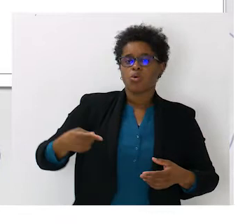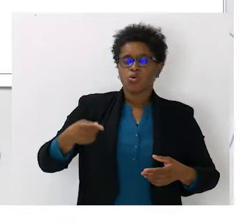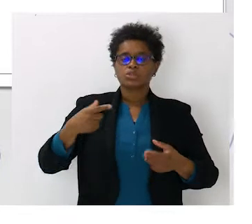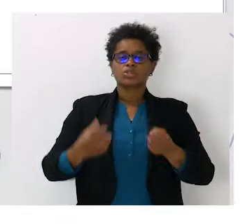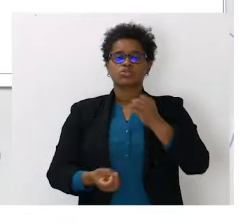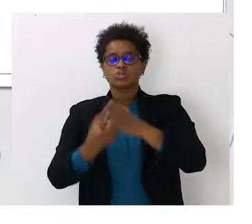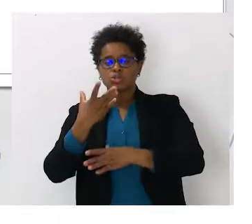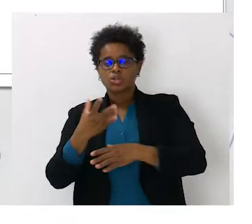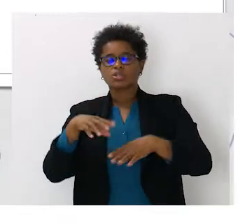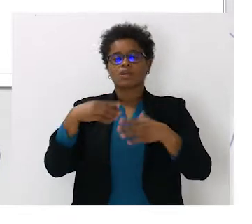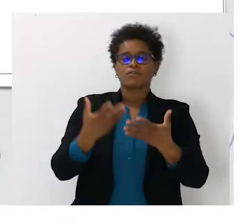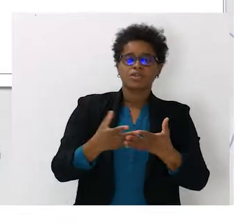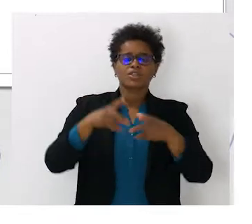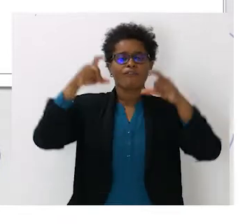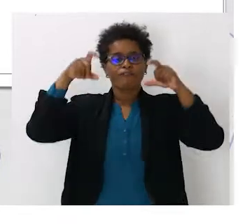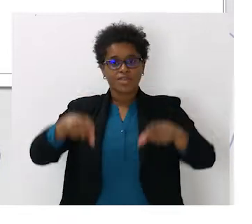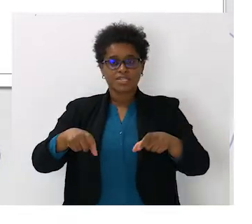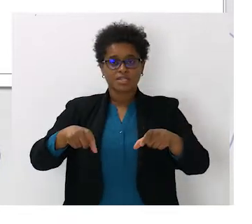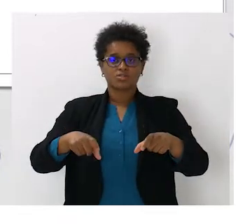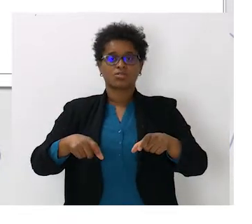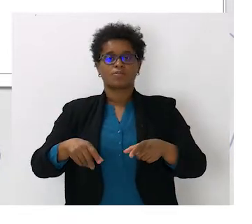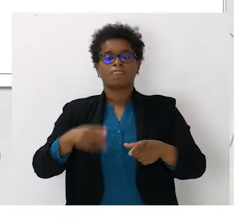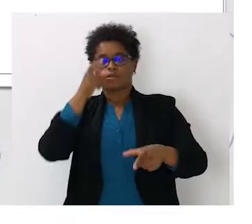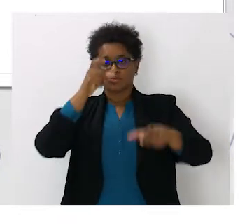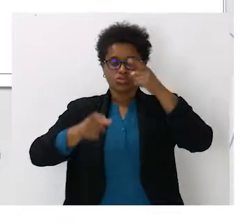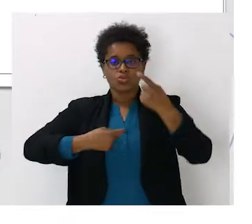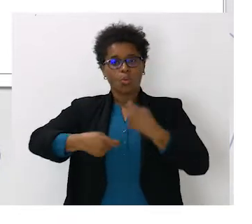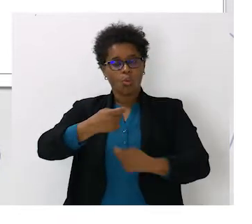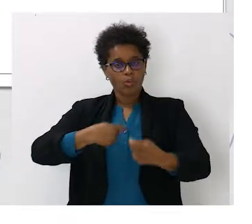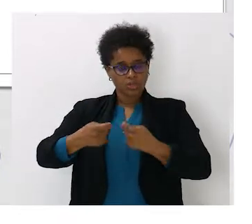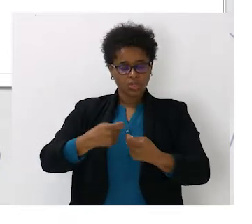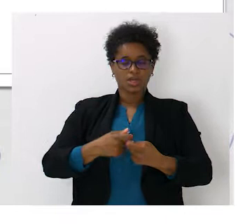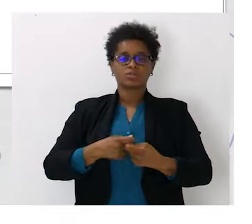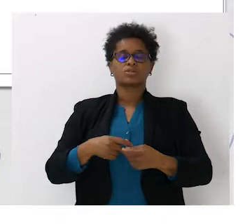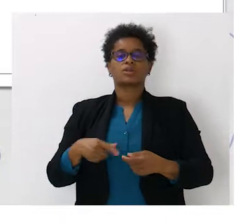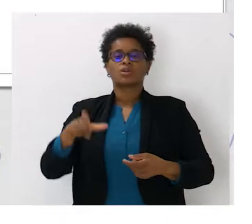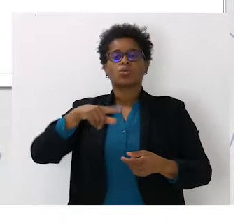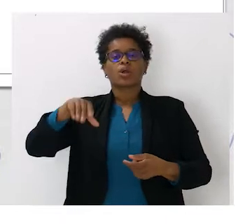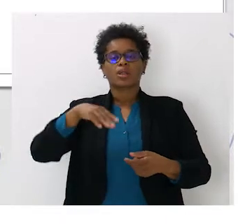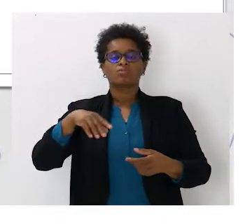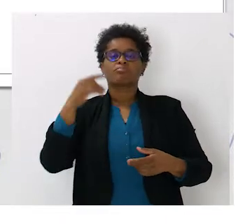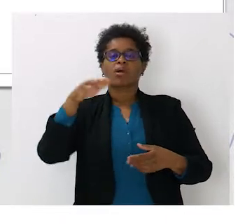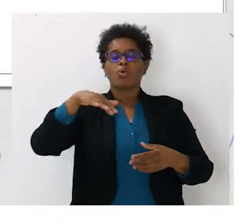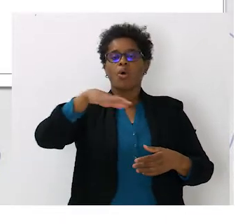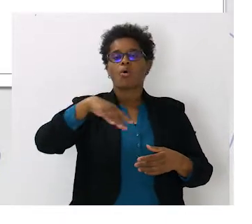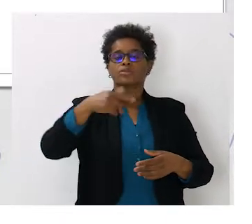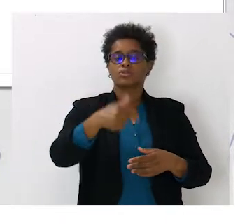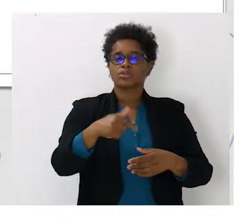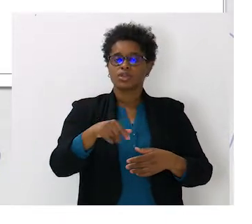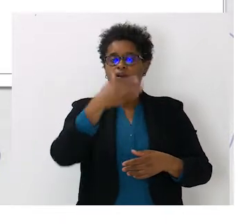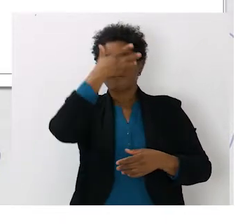Outras nasceram através da fixação dos comerciantes em zonas onde